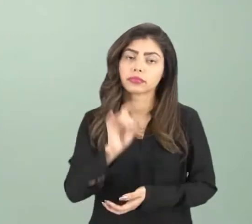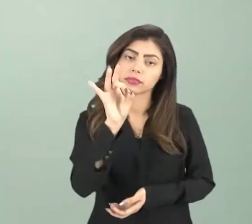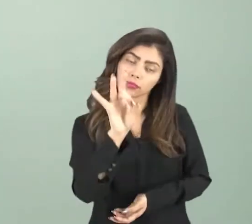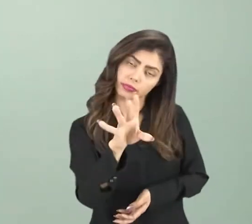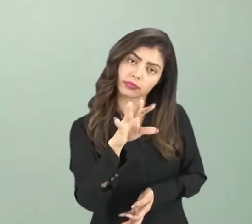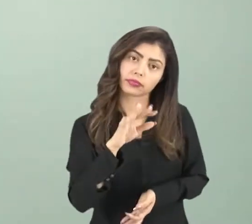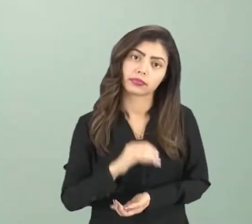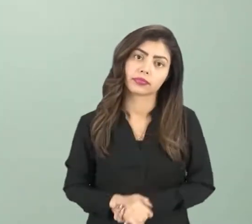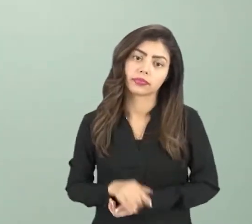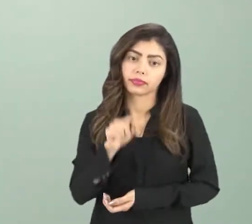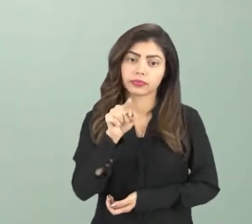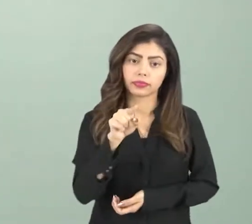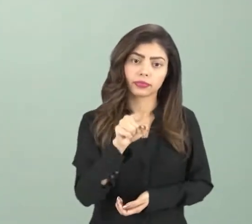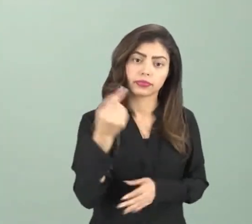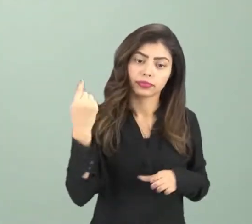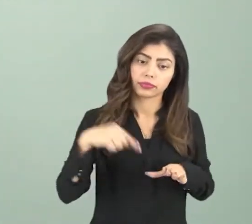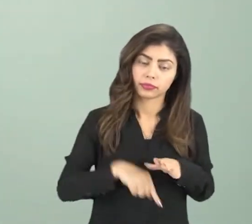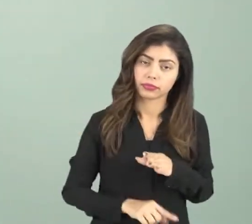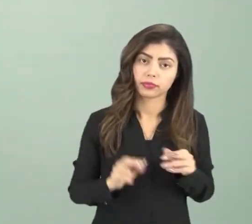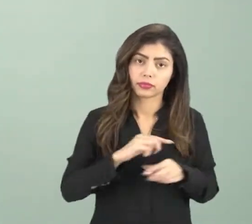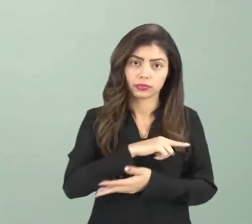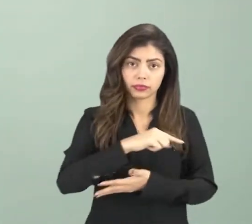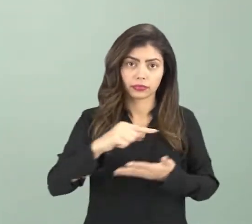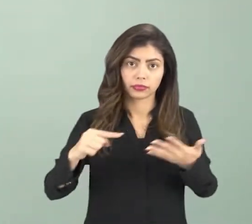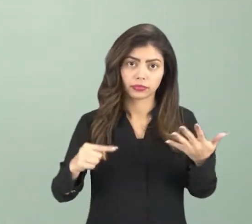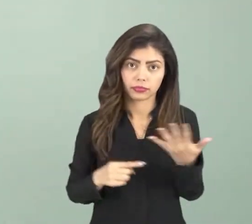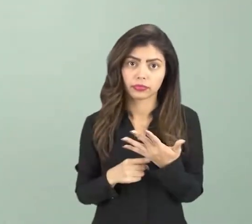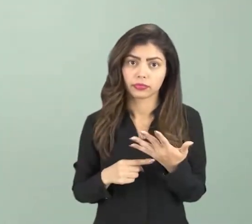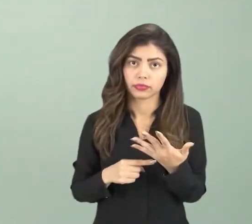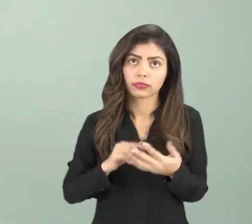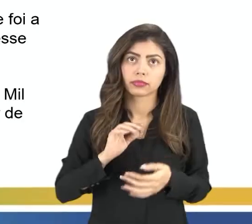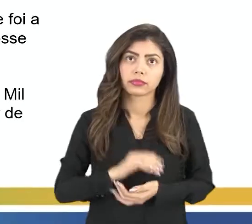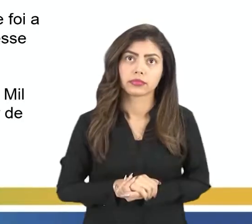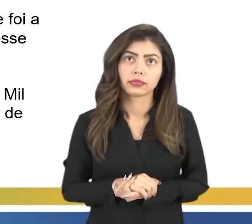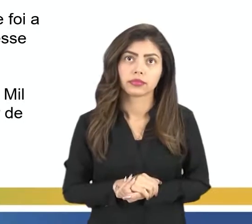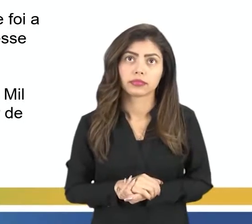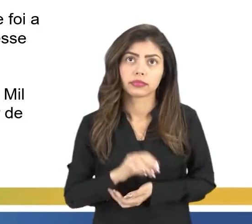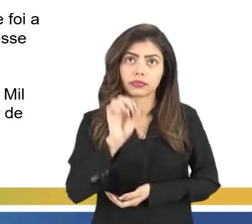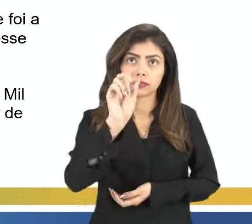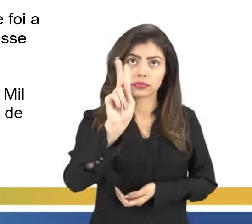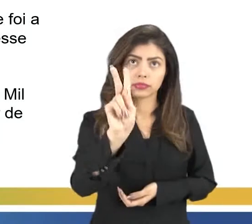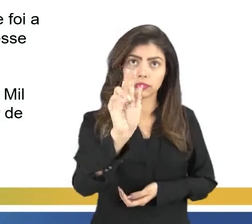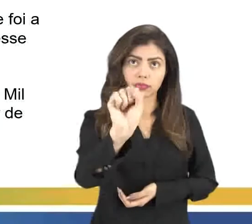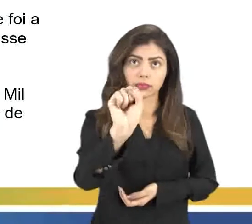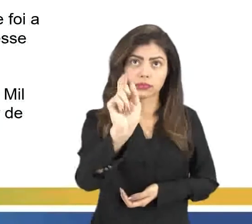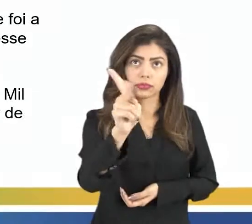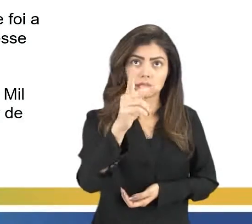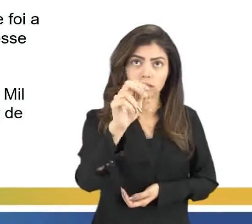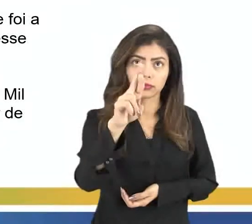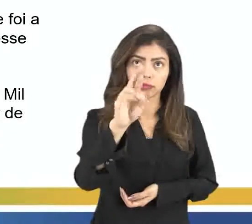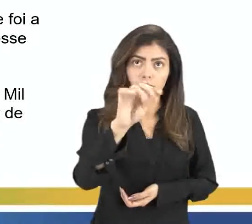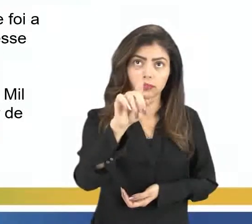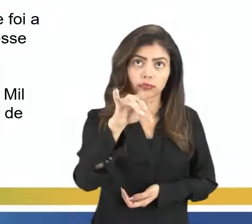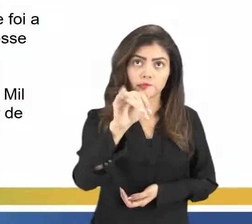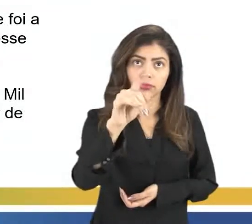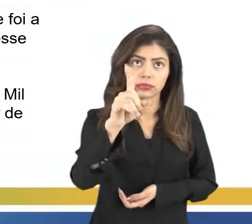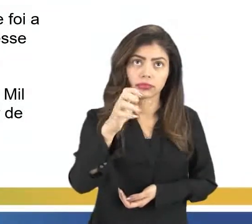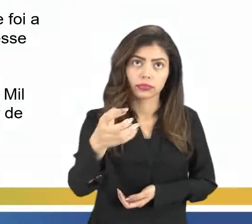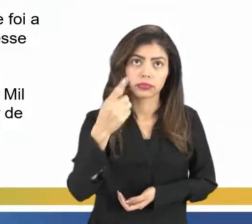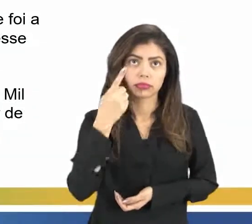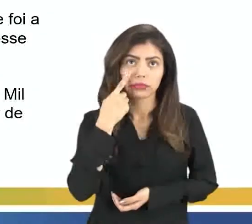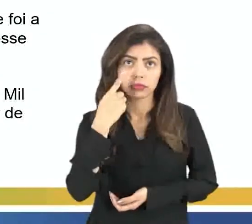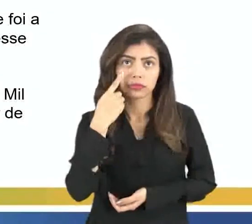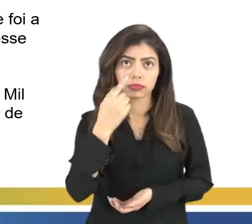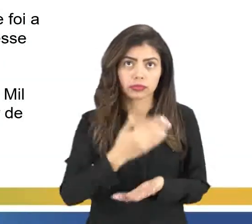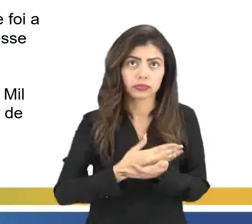Só que aí, dentre essas várias mulheres que ele desposou, Sherazade foi a mais esperta. Ela